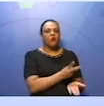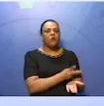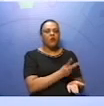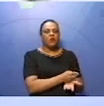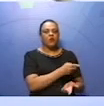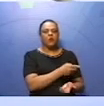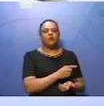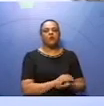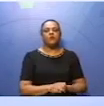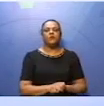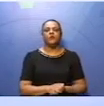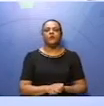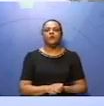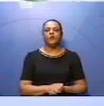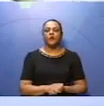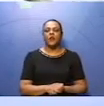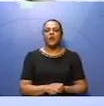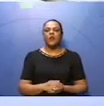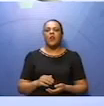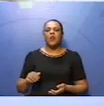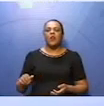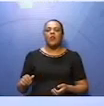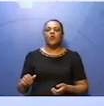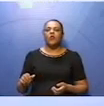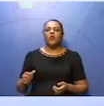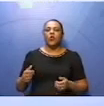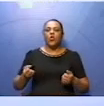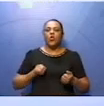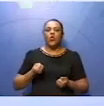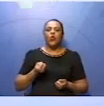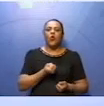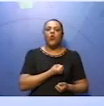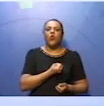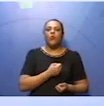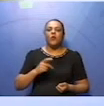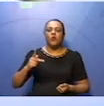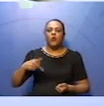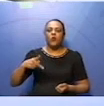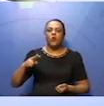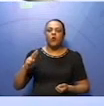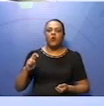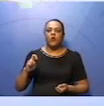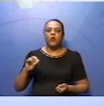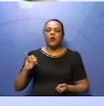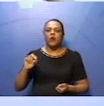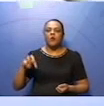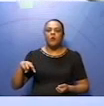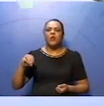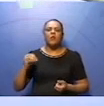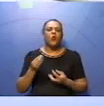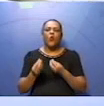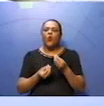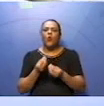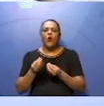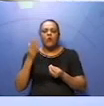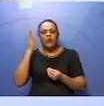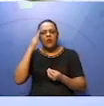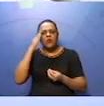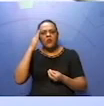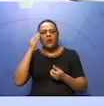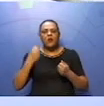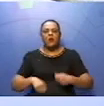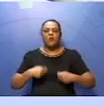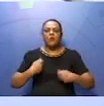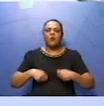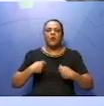Aqui os primeiros números primos, tá? Como que eu vou saber que é um número primo? Nós temos que testar,